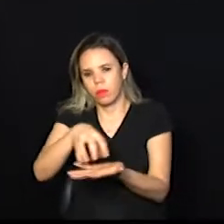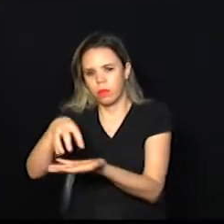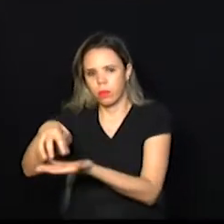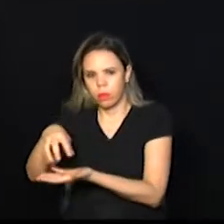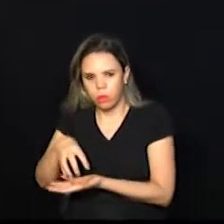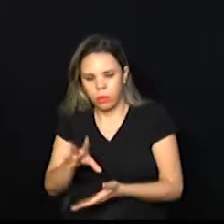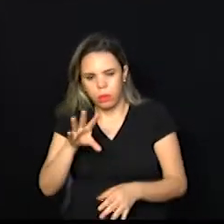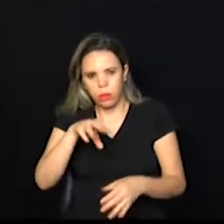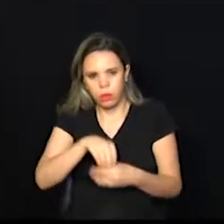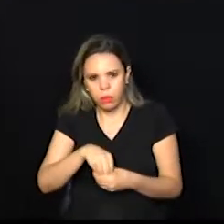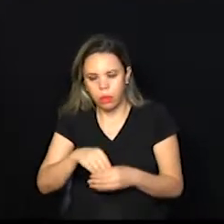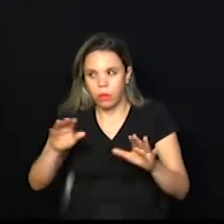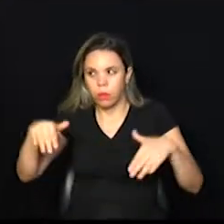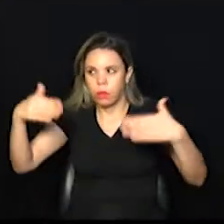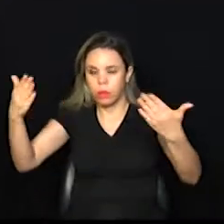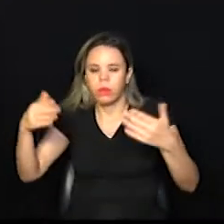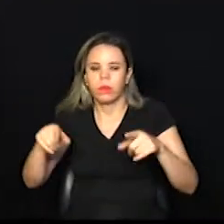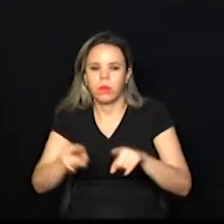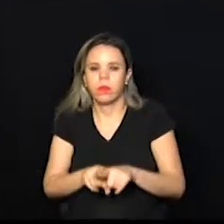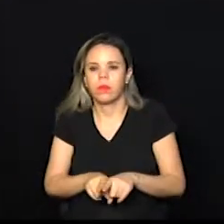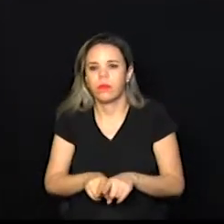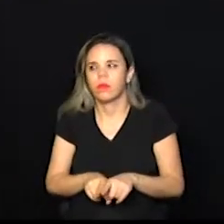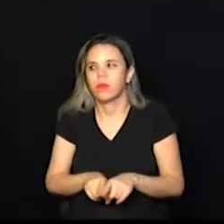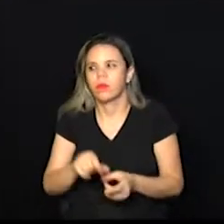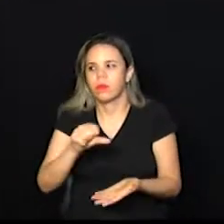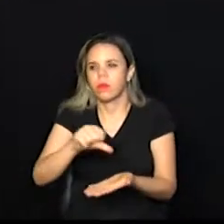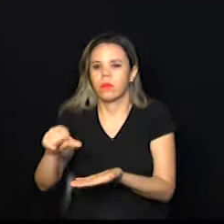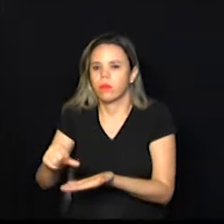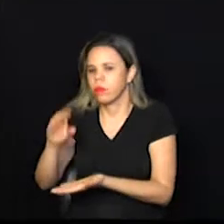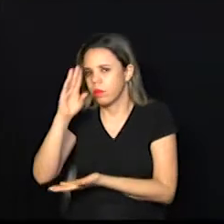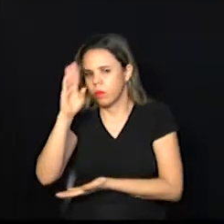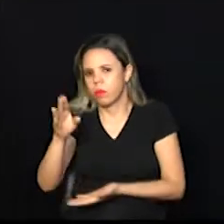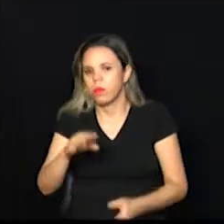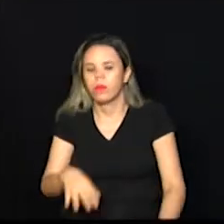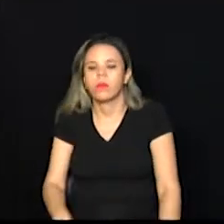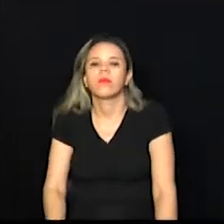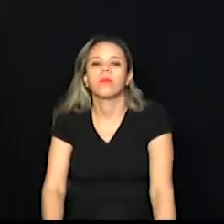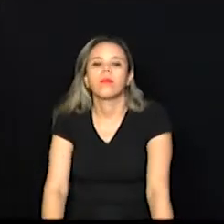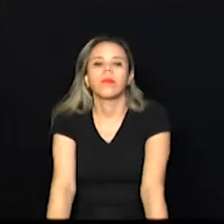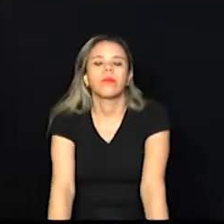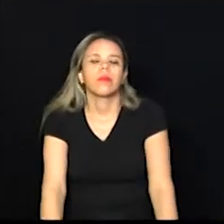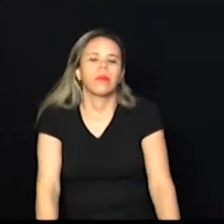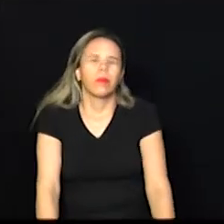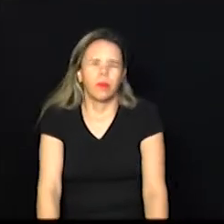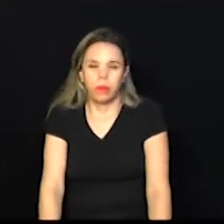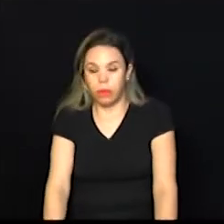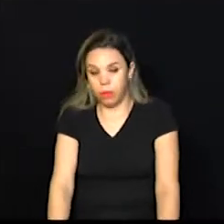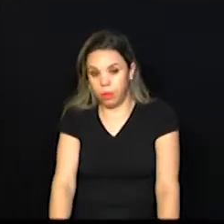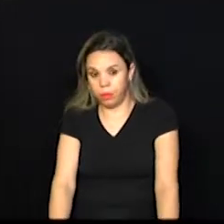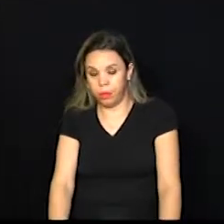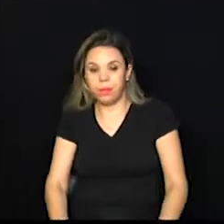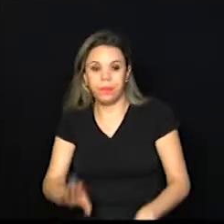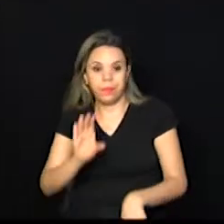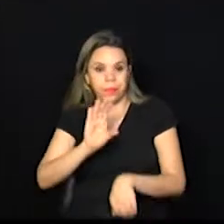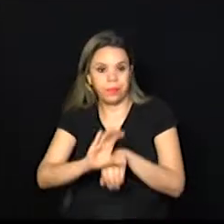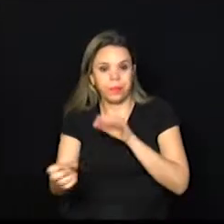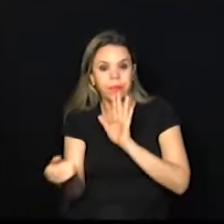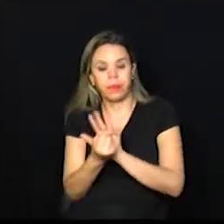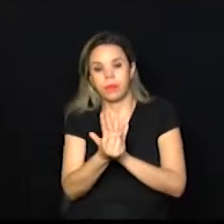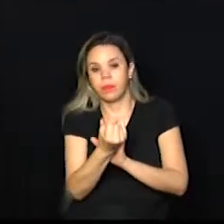departamentos e para fora, né? No território, principalmente. E na formação e registro de dados,